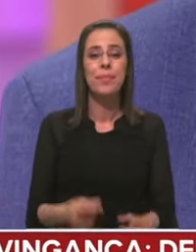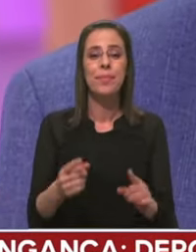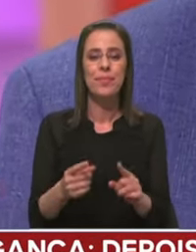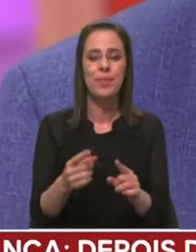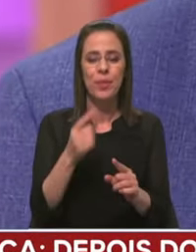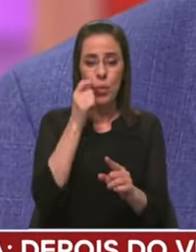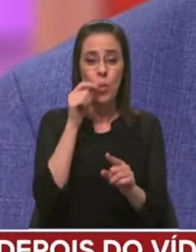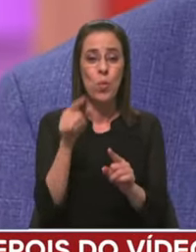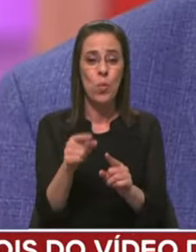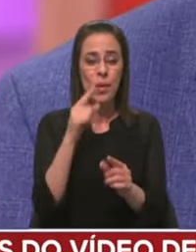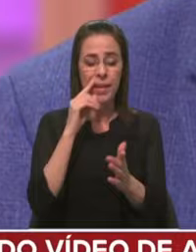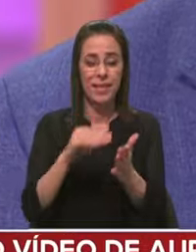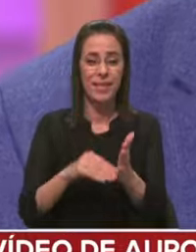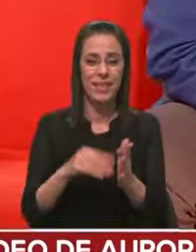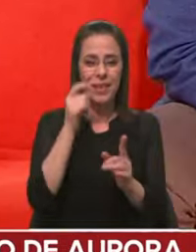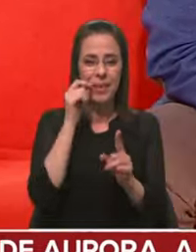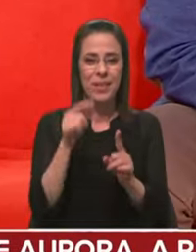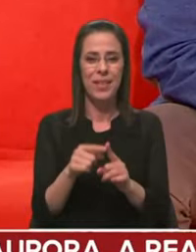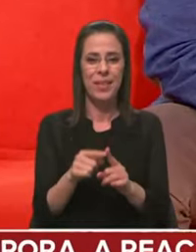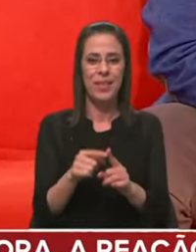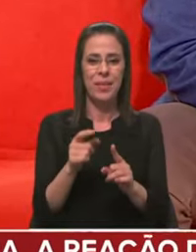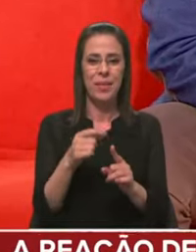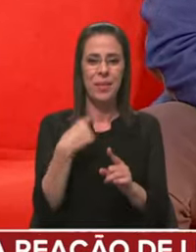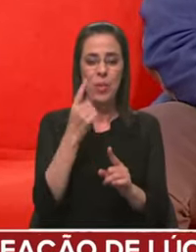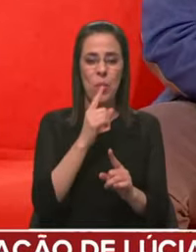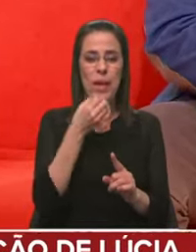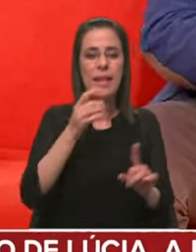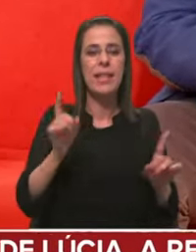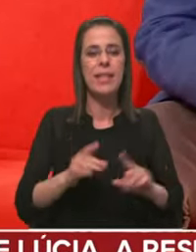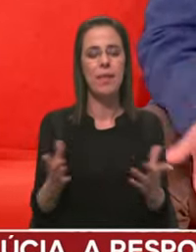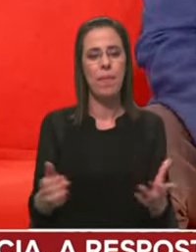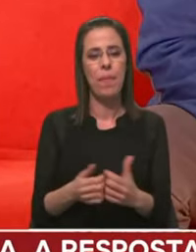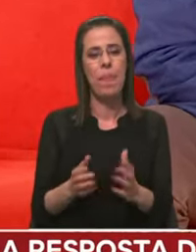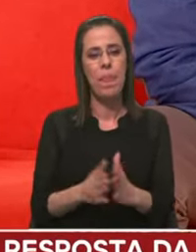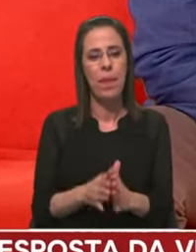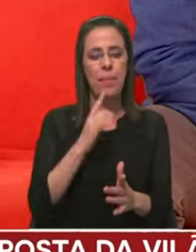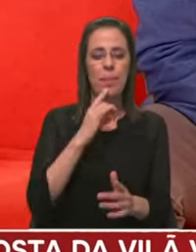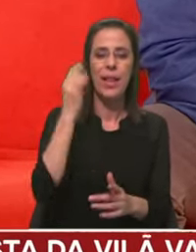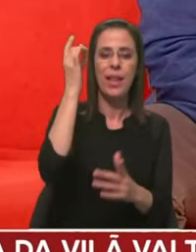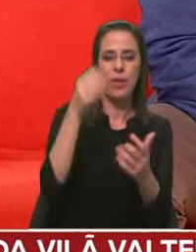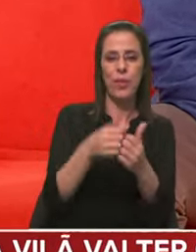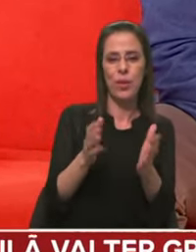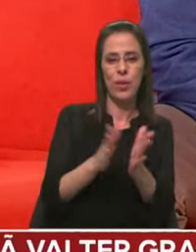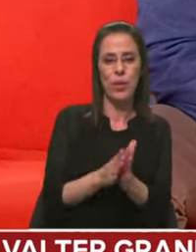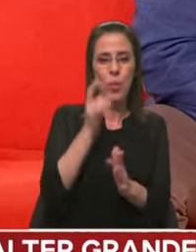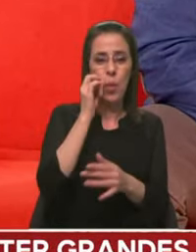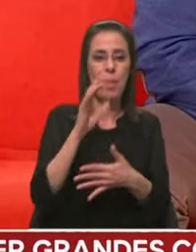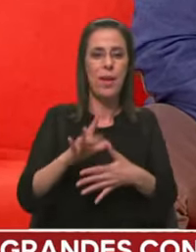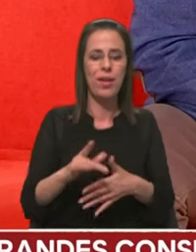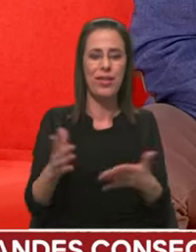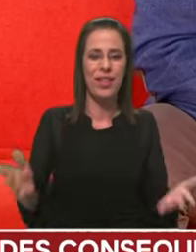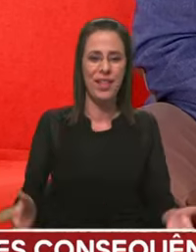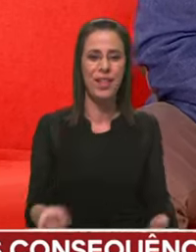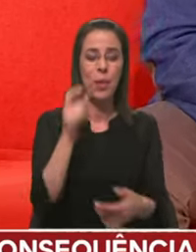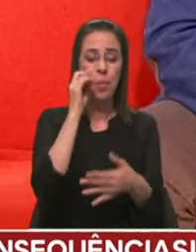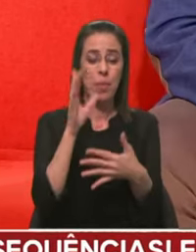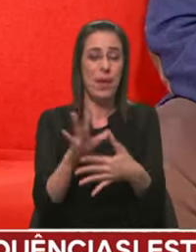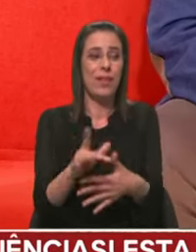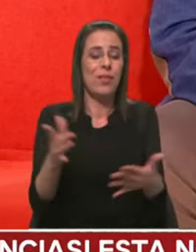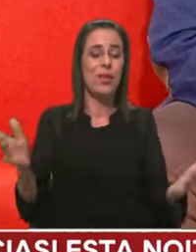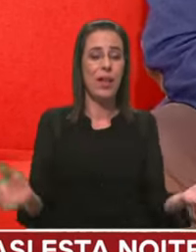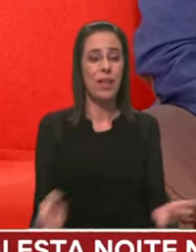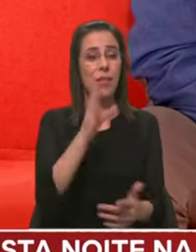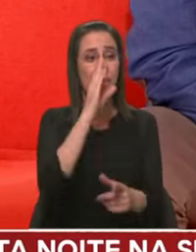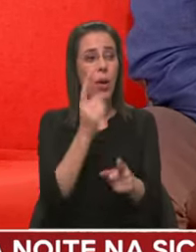conservador não é conservador era pouco simpático acho que toda a gente se divertiu imenso o homem era um chato panto o homem o homem estava